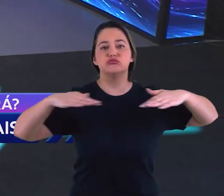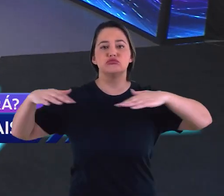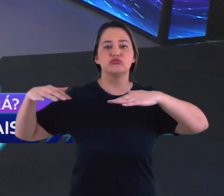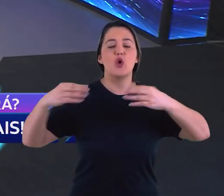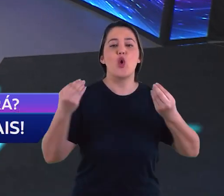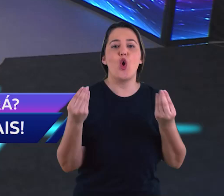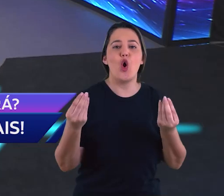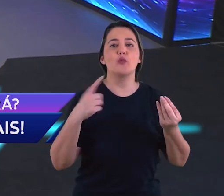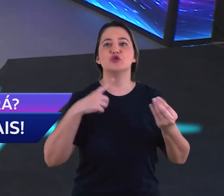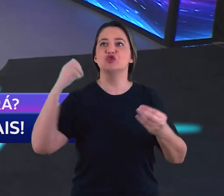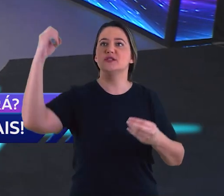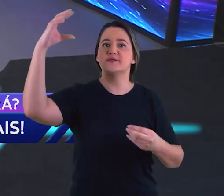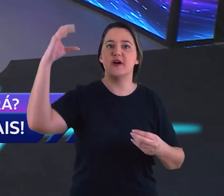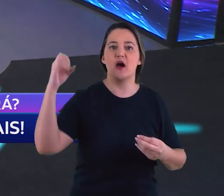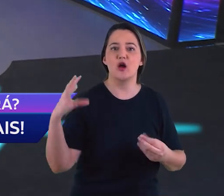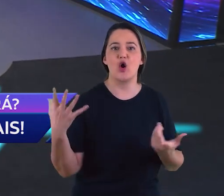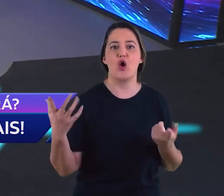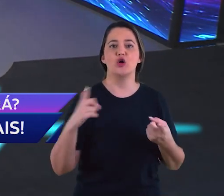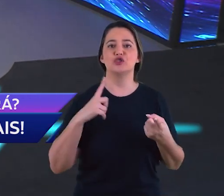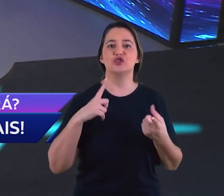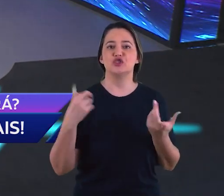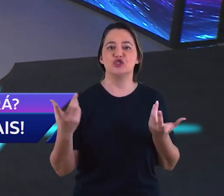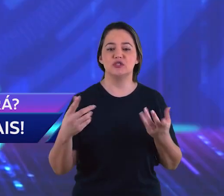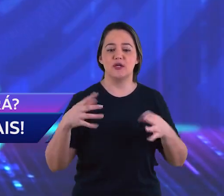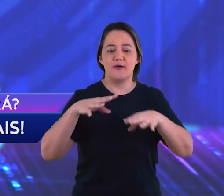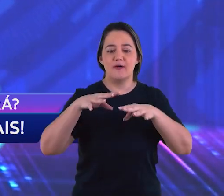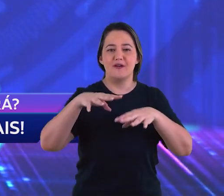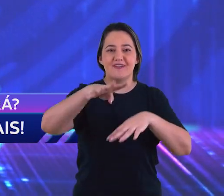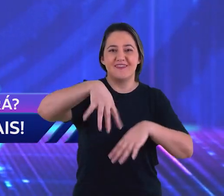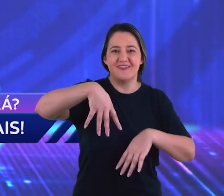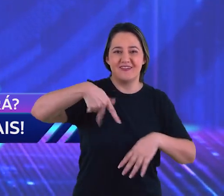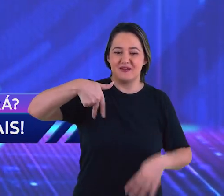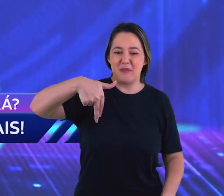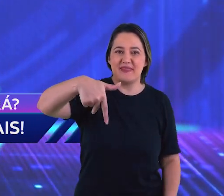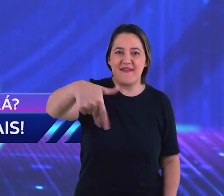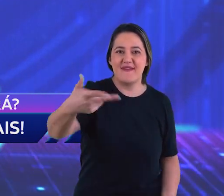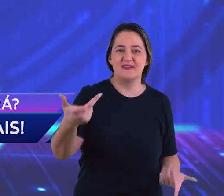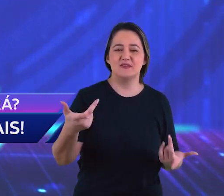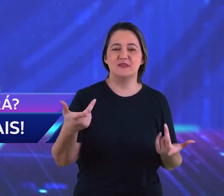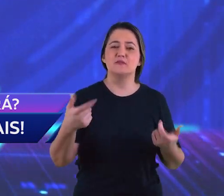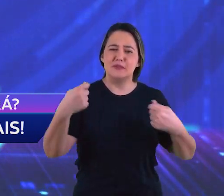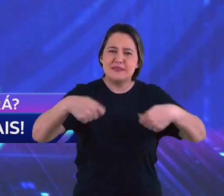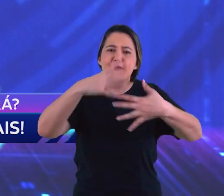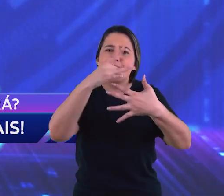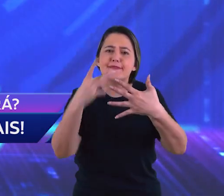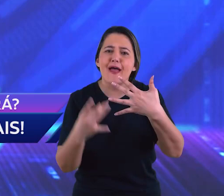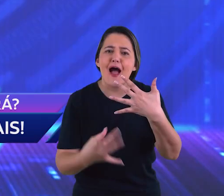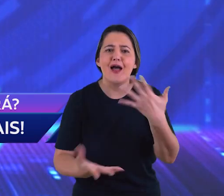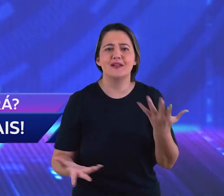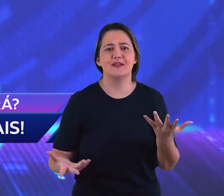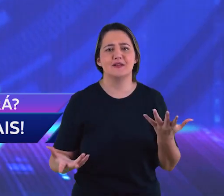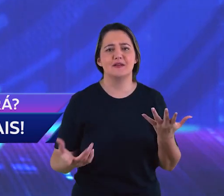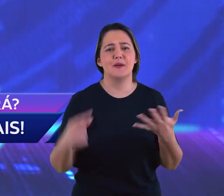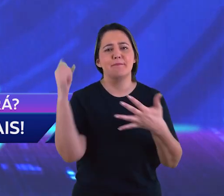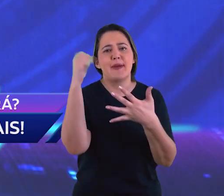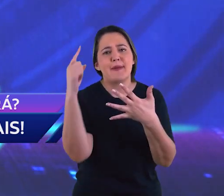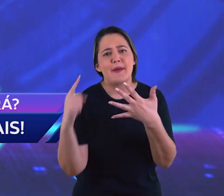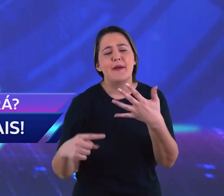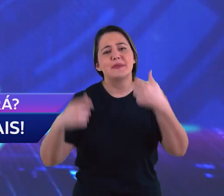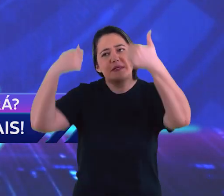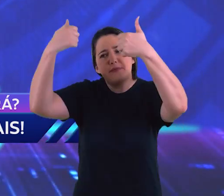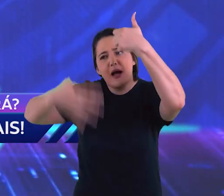bateu do outro, se tinha cruzamento, não tinha cruzamento, se tinha farol, não tinha farol, se tinha faixa de pedestre, não tinha faixa de pedestre. Tem